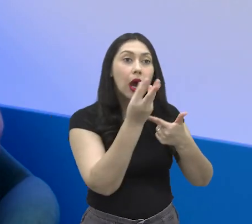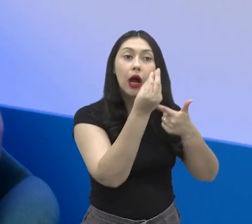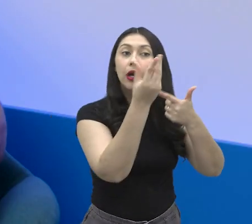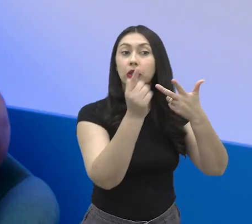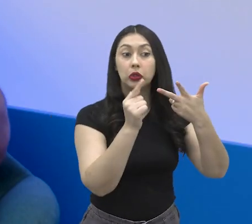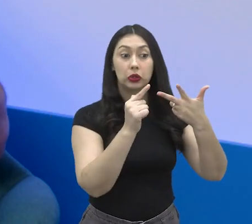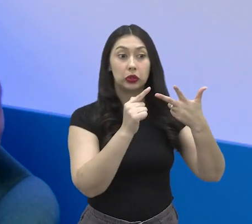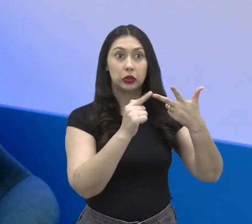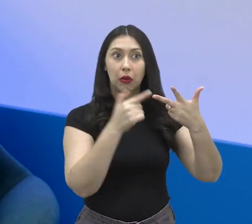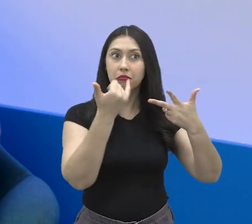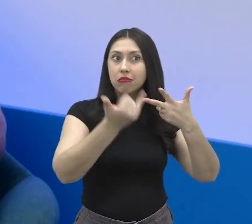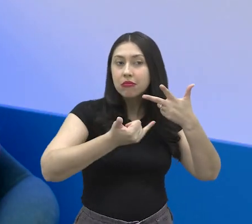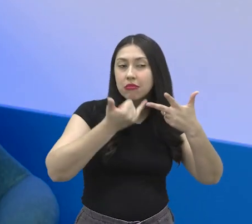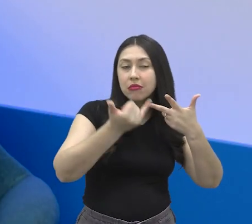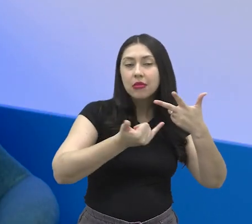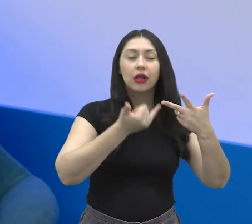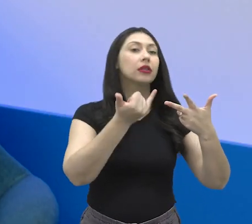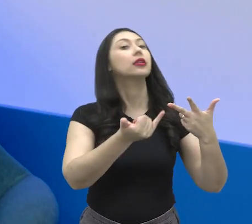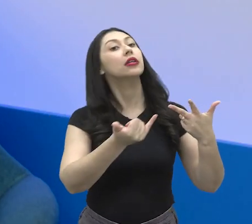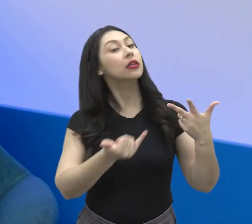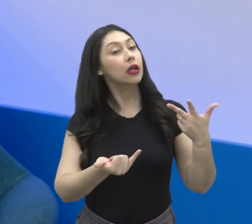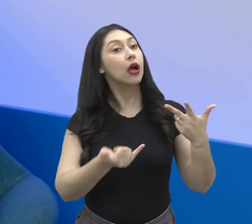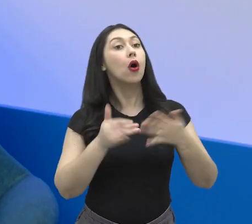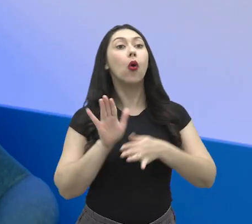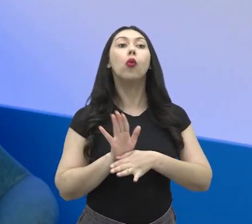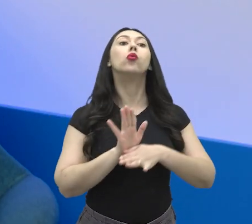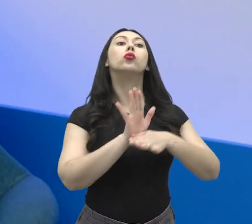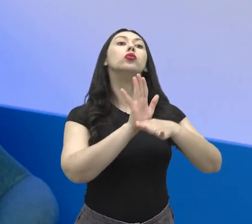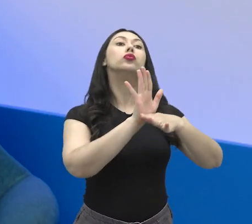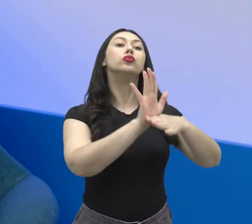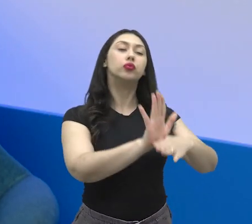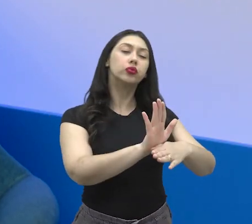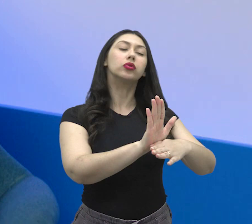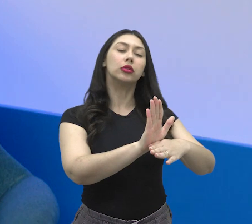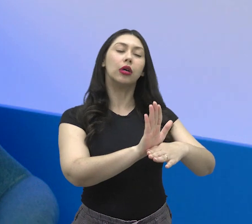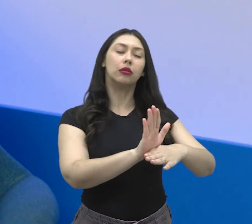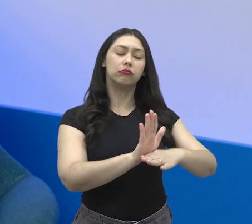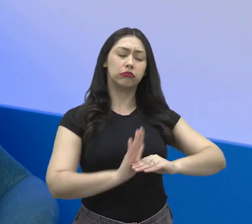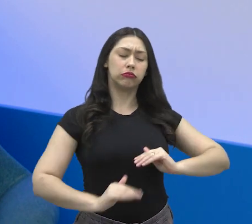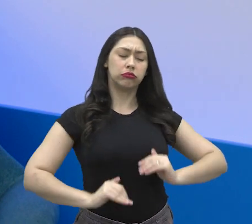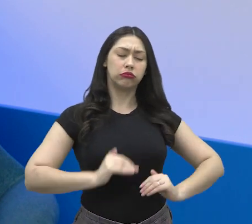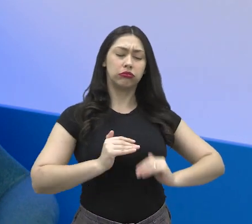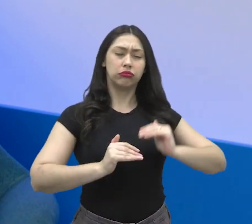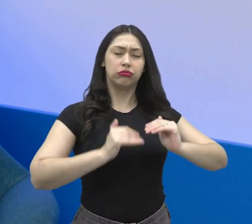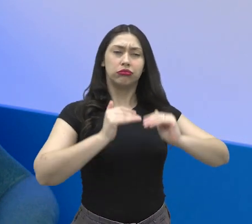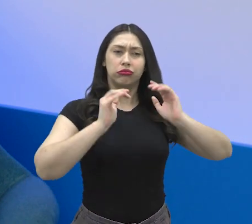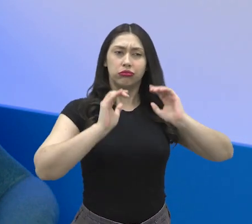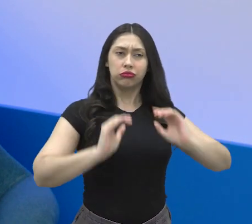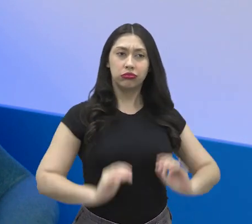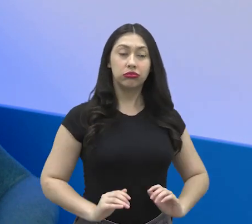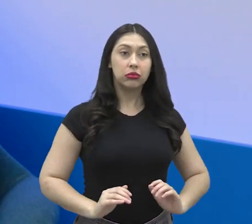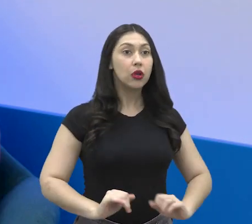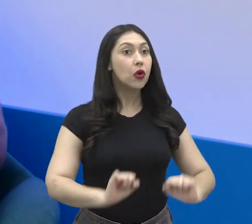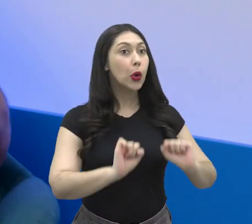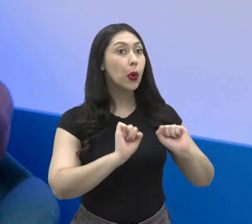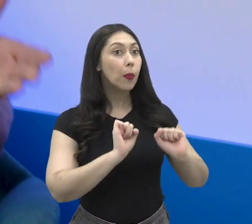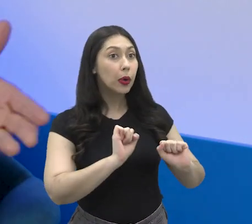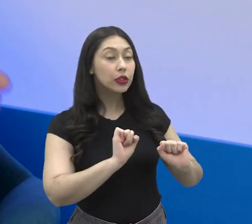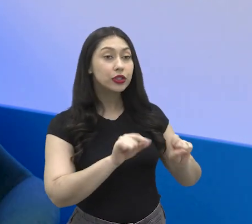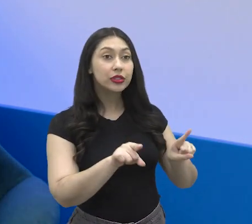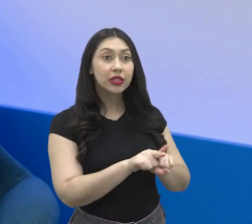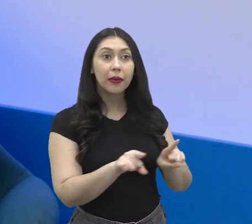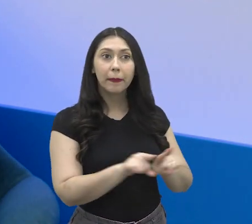a arte, o lazer, contribui bastante para a formação do cidadão. Então ele pode seguir,